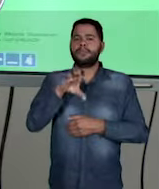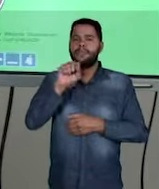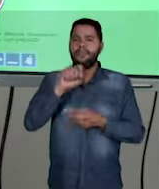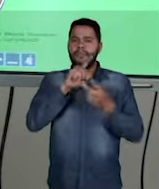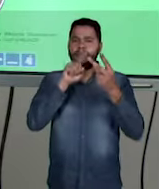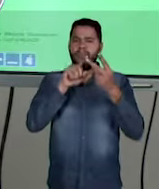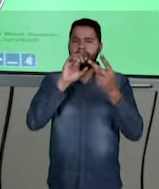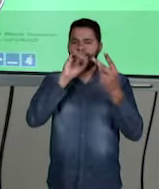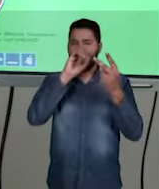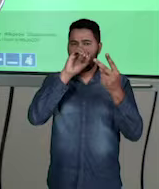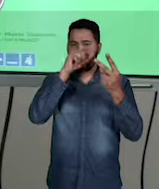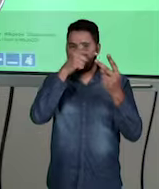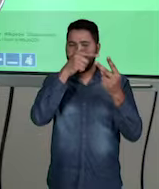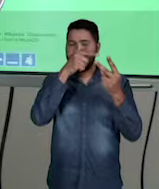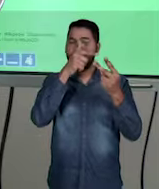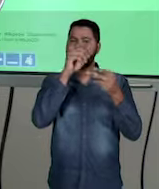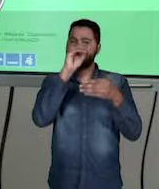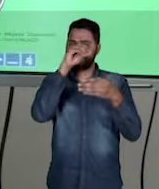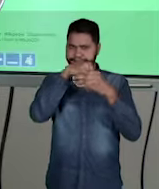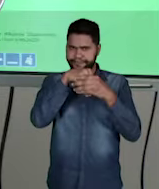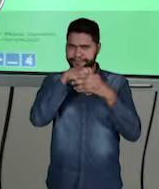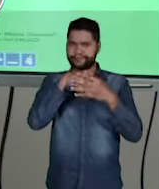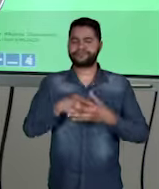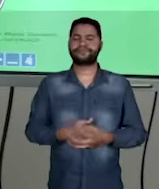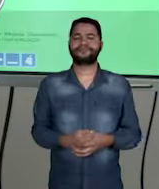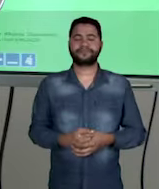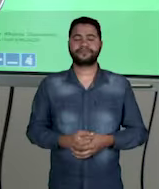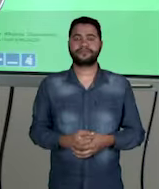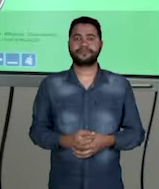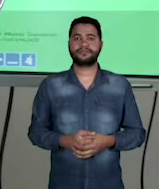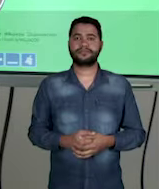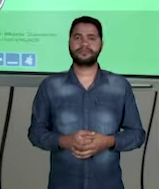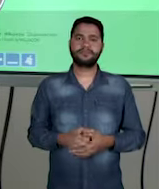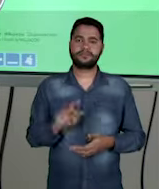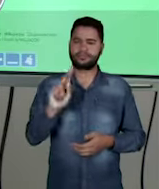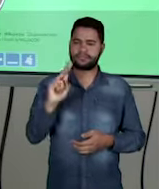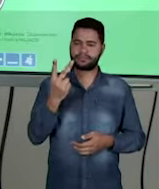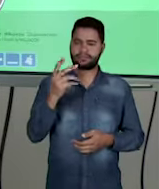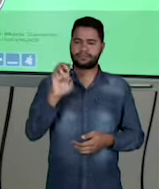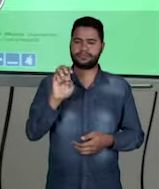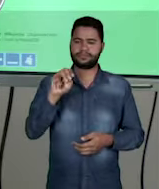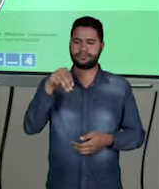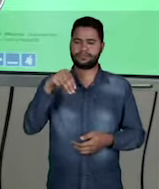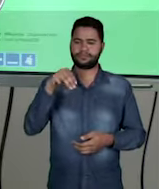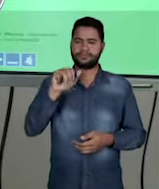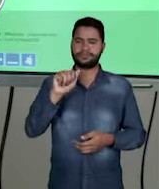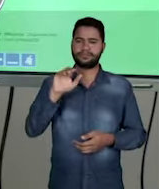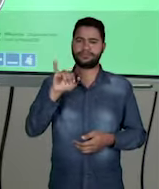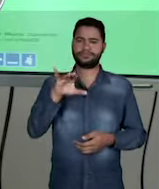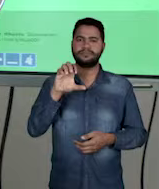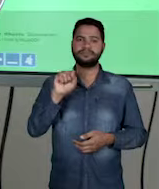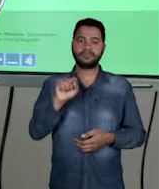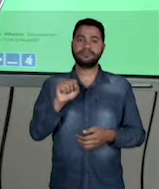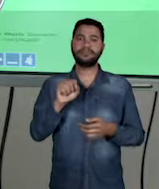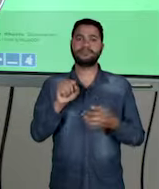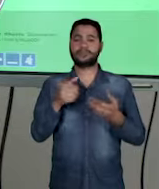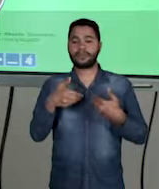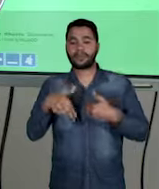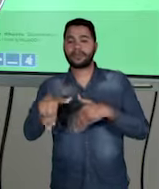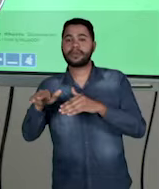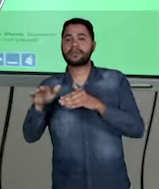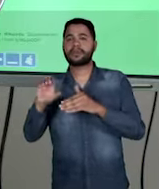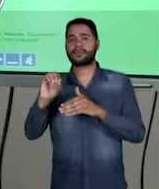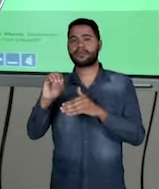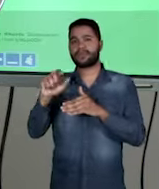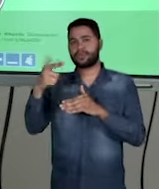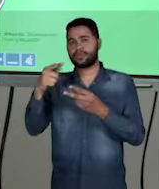oxigênio dentro desse tecido. Então, as hemácias vão carregar o oxigênio, né, e o gás carbônico, e